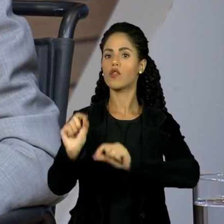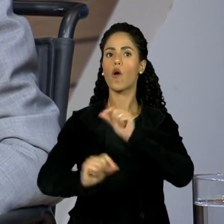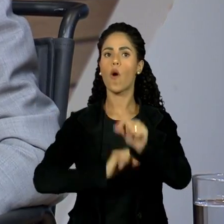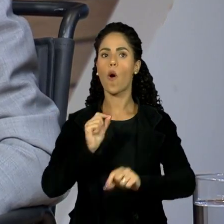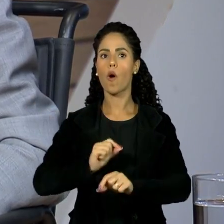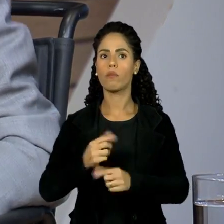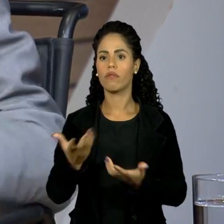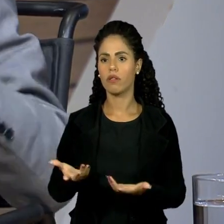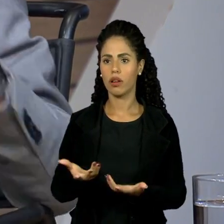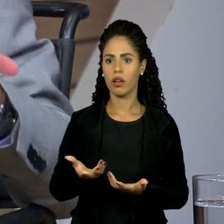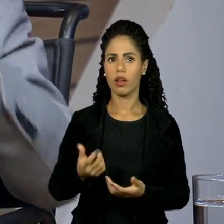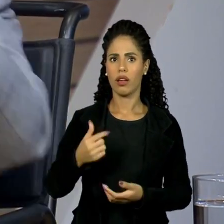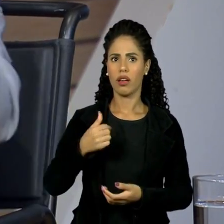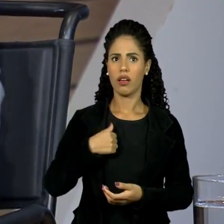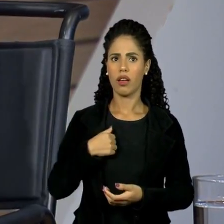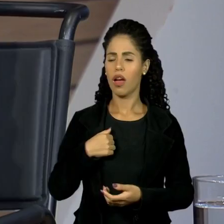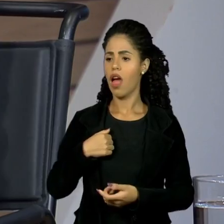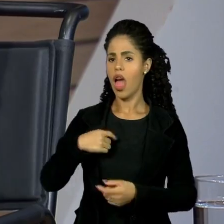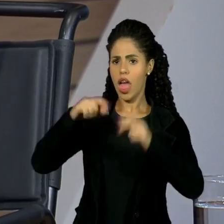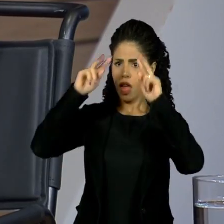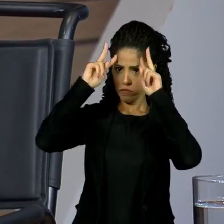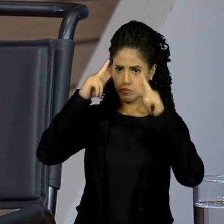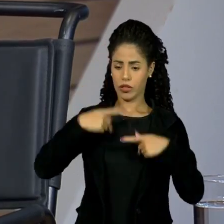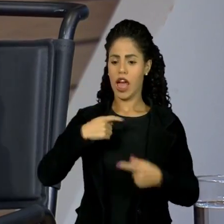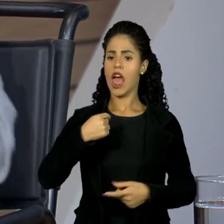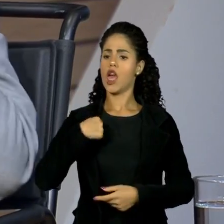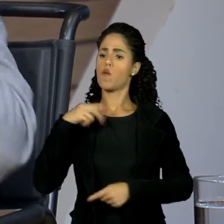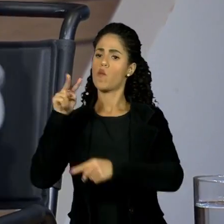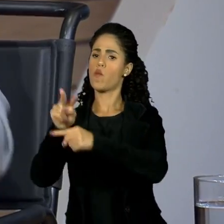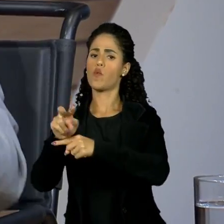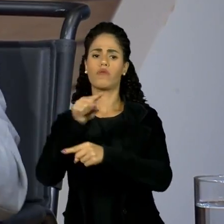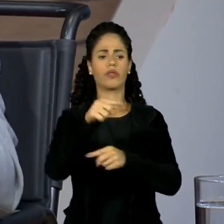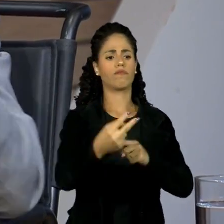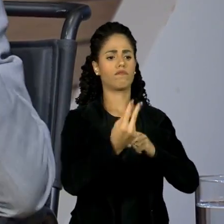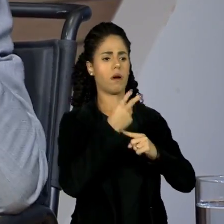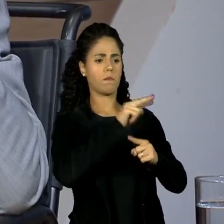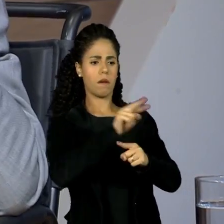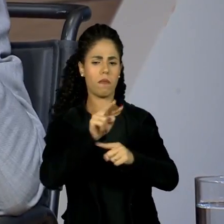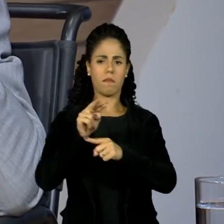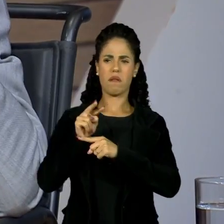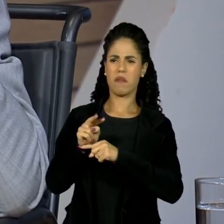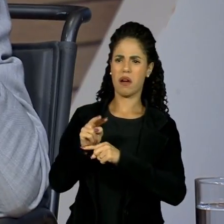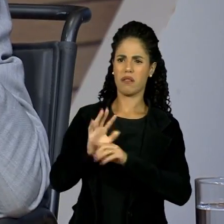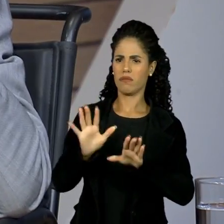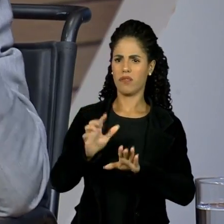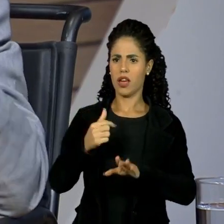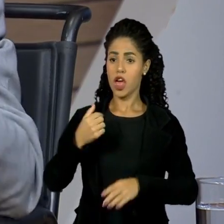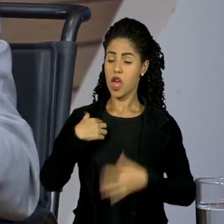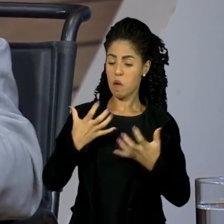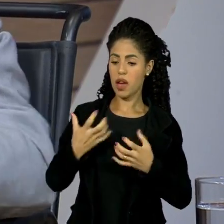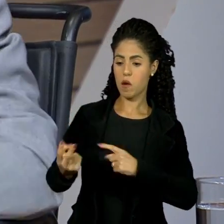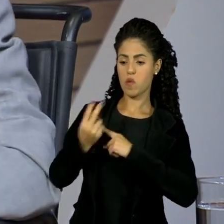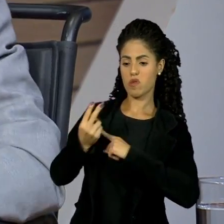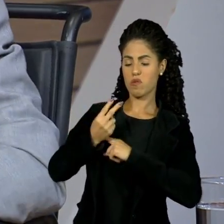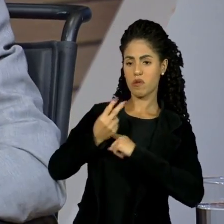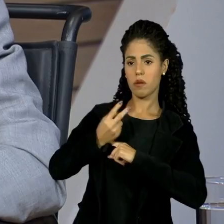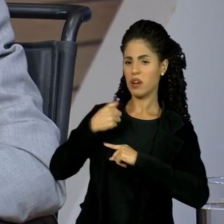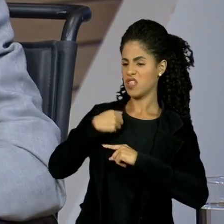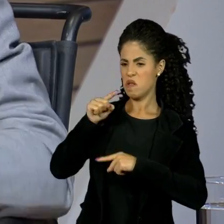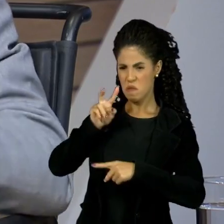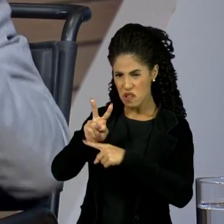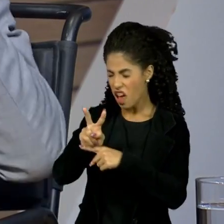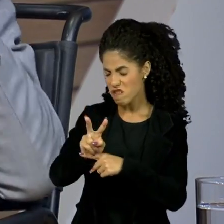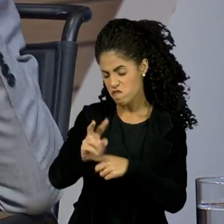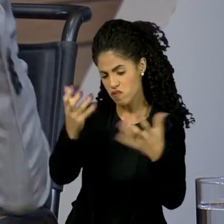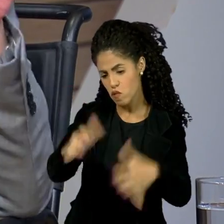verbo cuidar assim. Tu cuidas, ele cuida, ela cuida, vós cuidar. Eu não tenho nada a ver com isso, eu quero ser cuidado. Não cai a ficha.